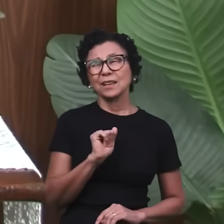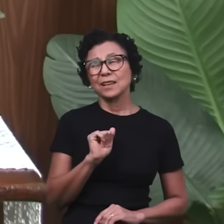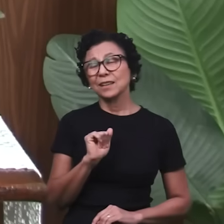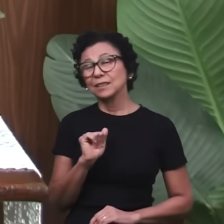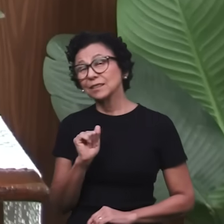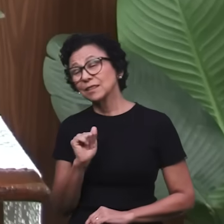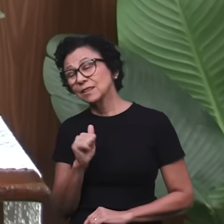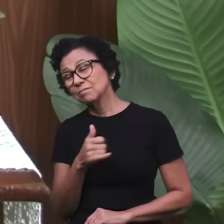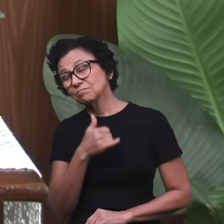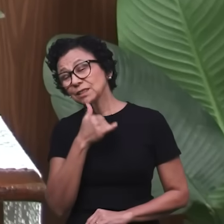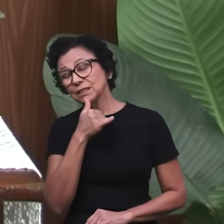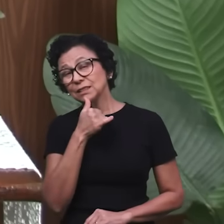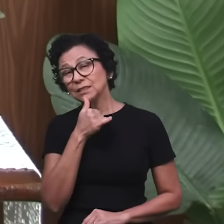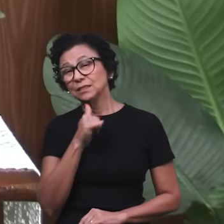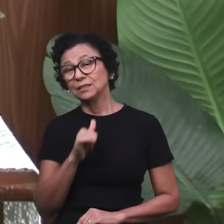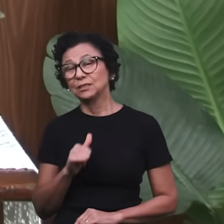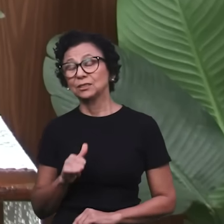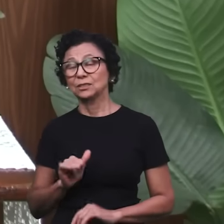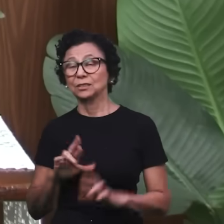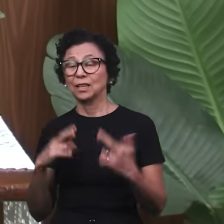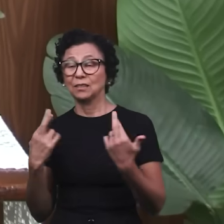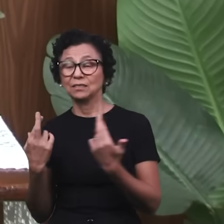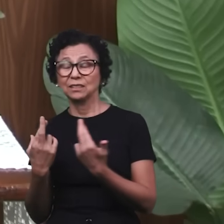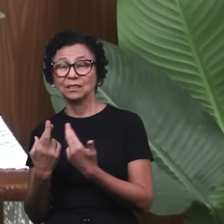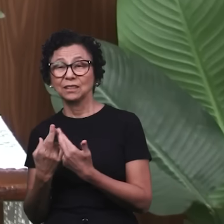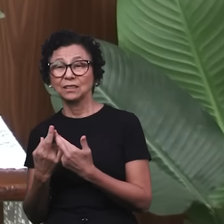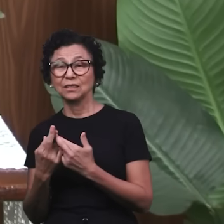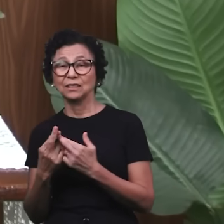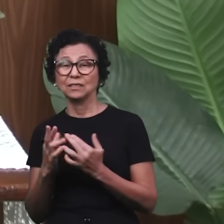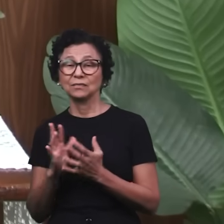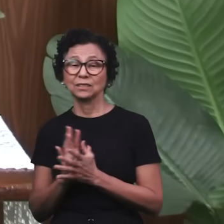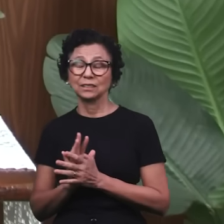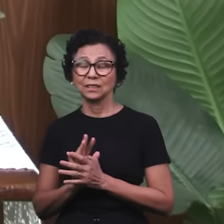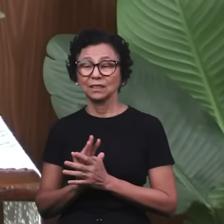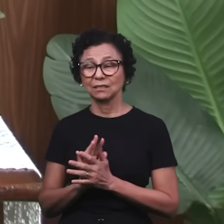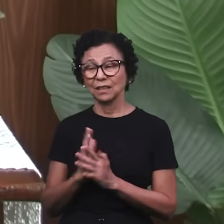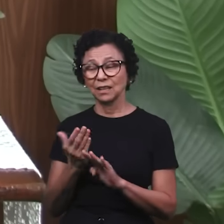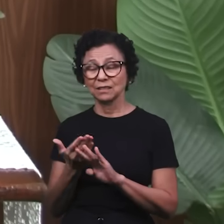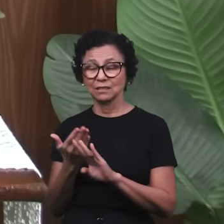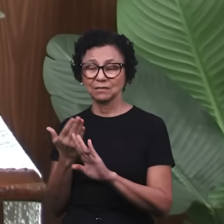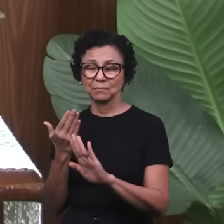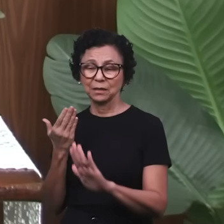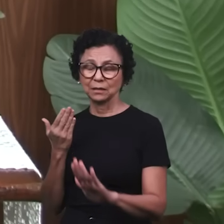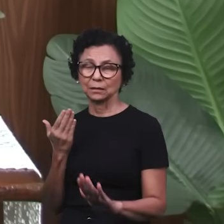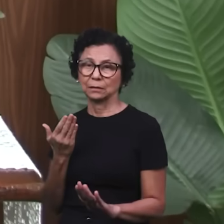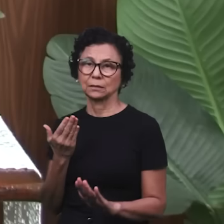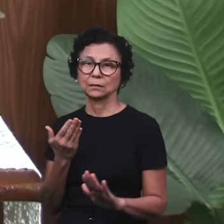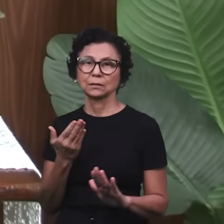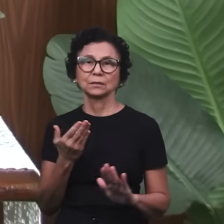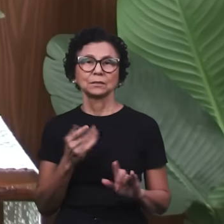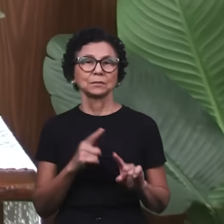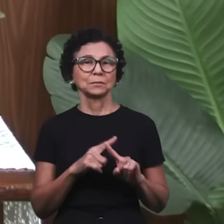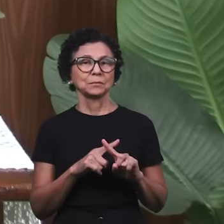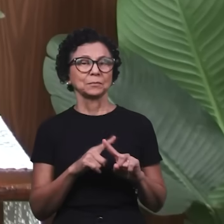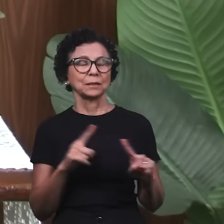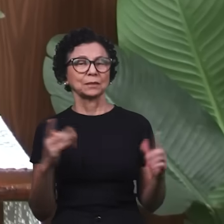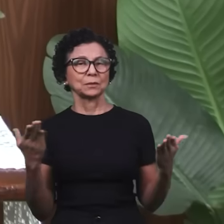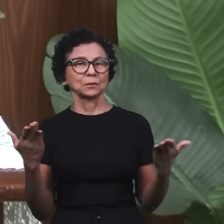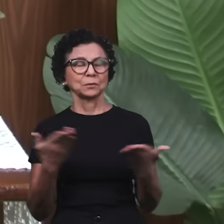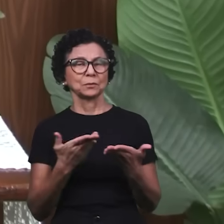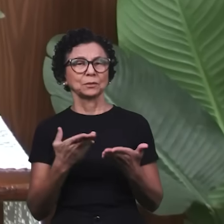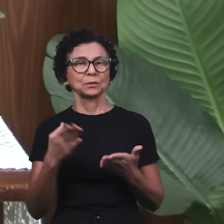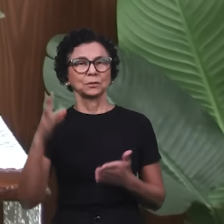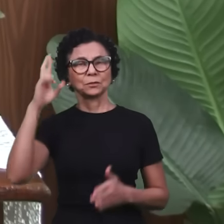trabalho, você que não estava indo mais, o Senhor quer que você retorne. Hoje o Senhor, Ele está derramando o seu Espírito